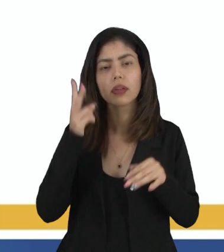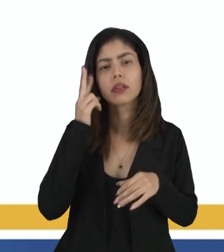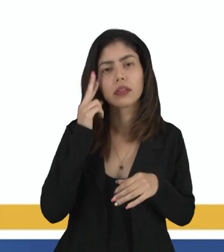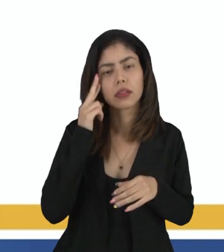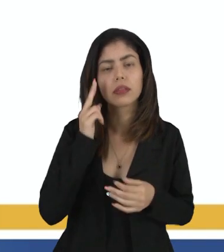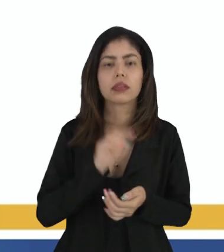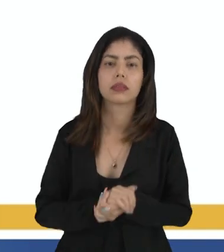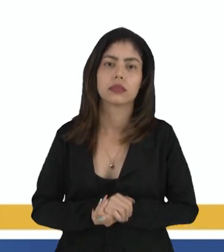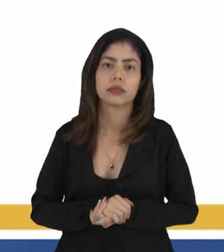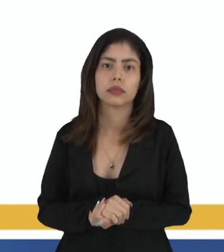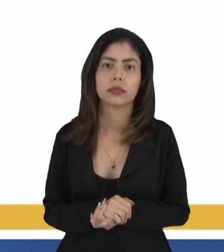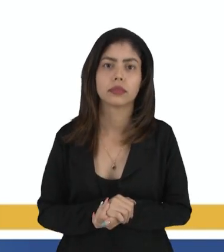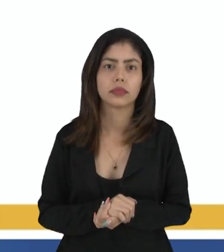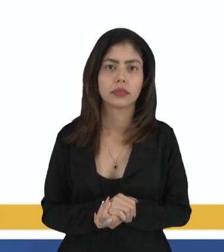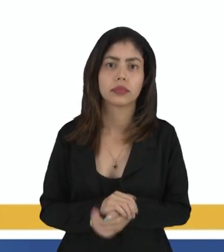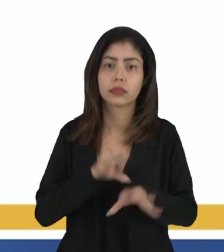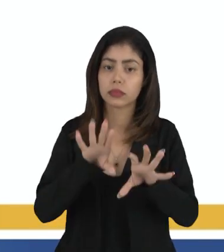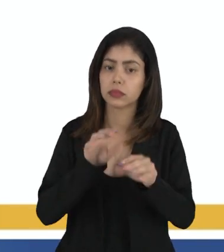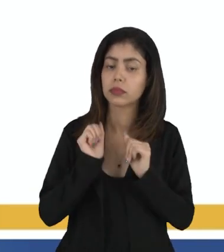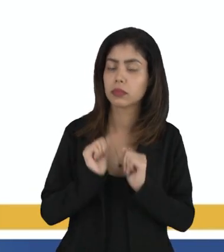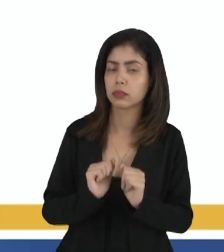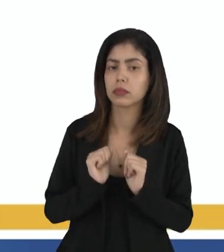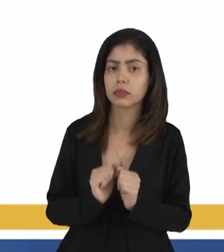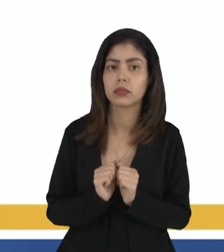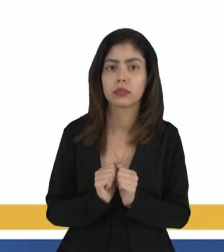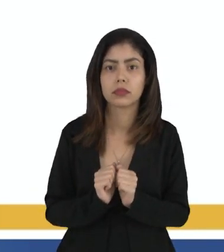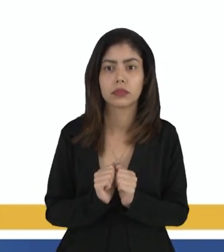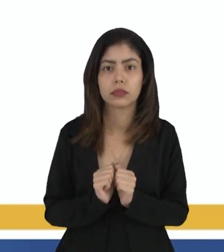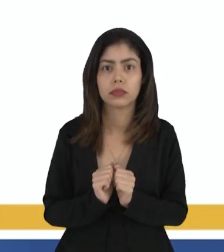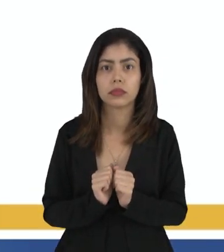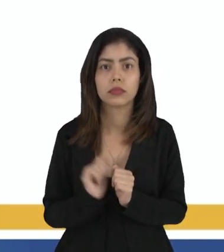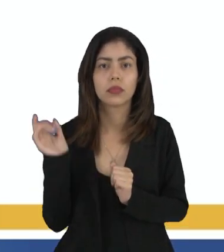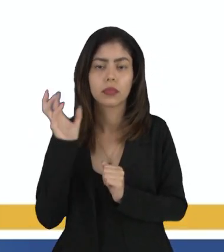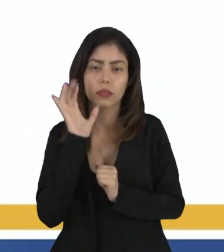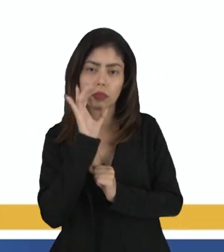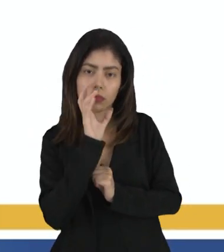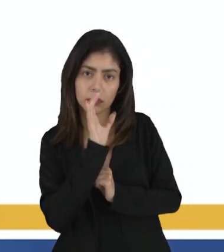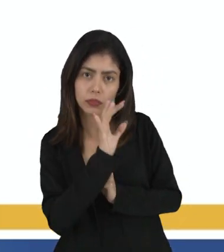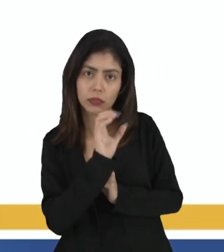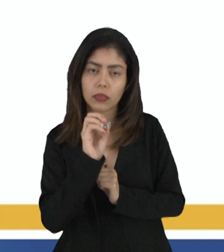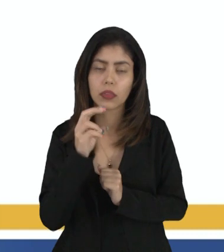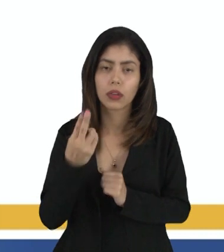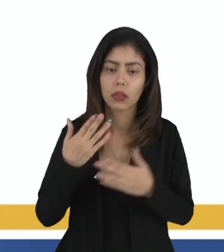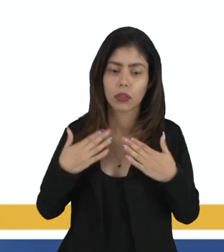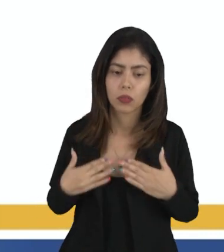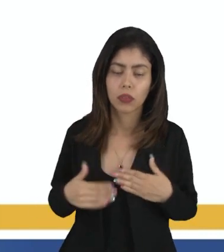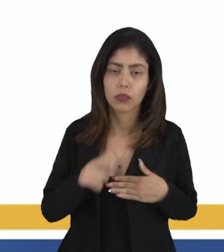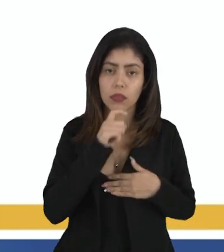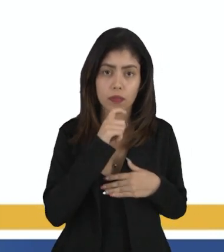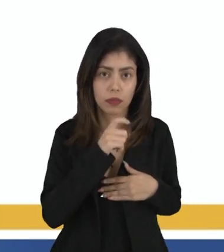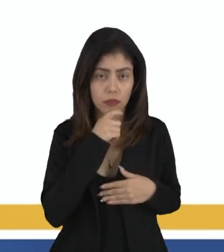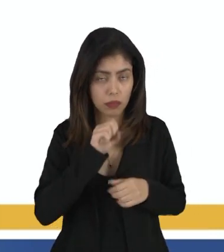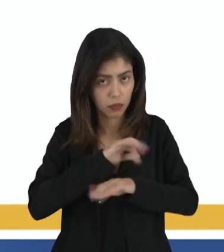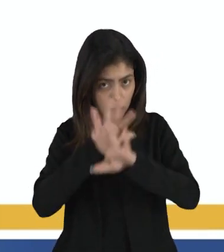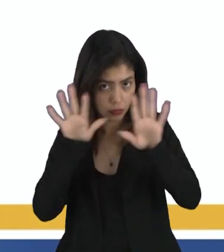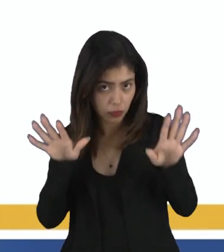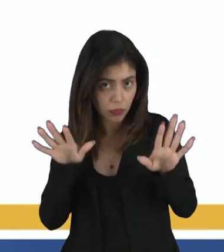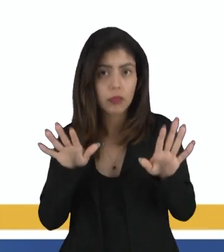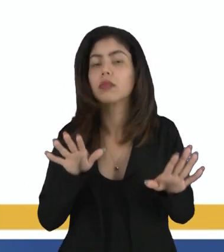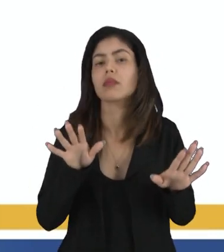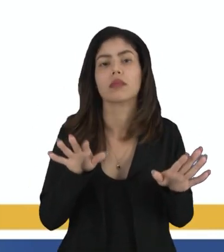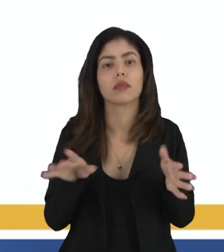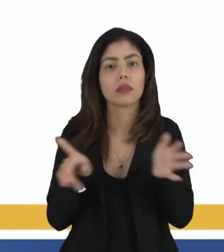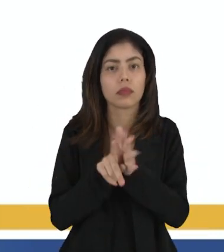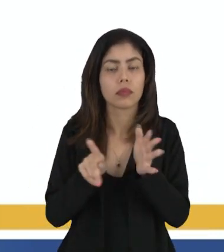das partículas. E aí a gente pode dizer se um corpo tá quente ou se um corpo é frio. Claro que isso é